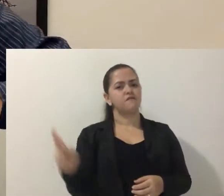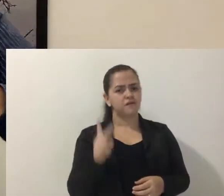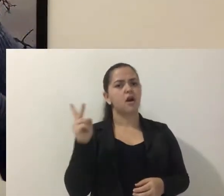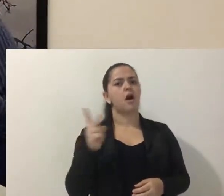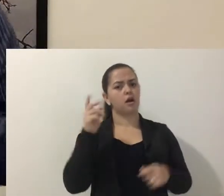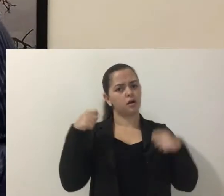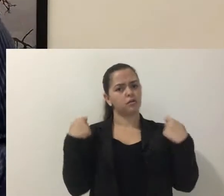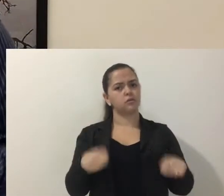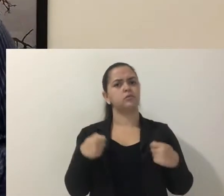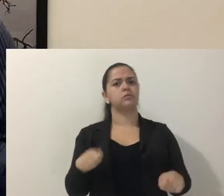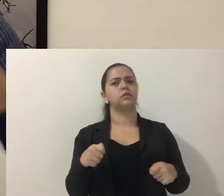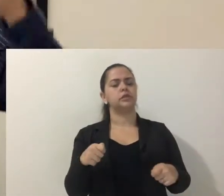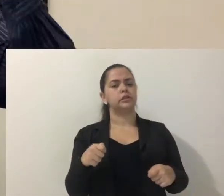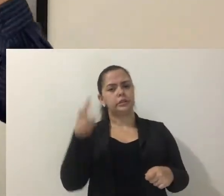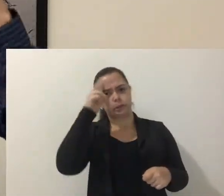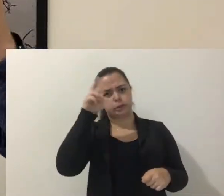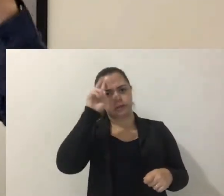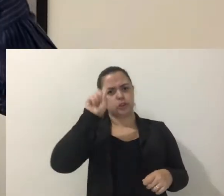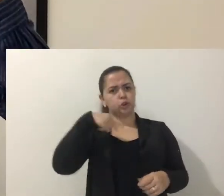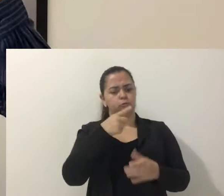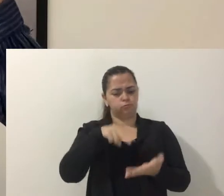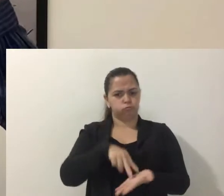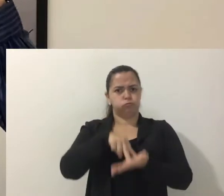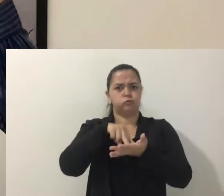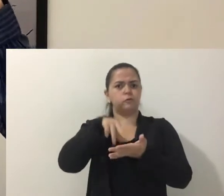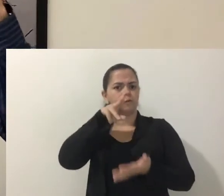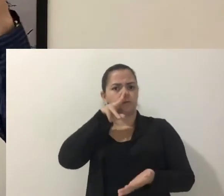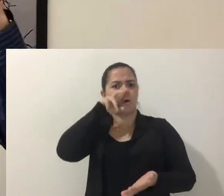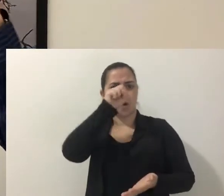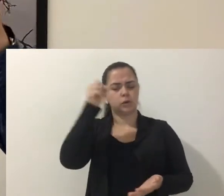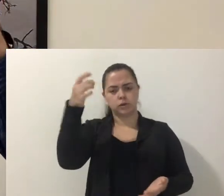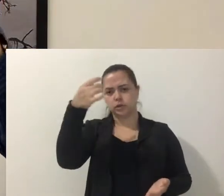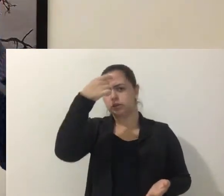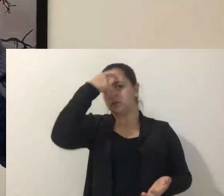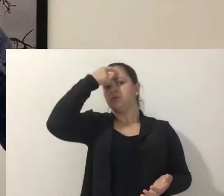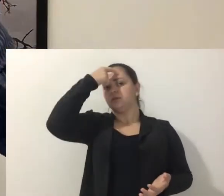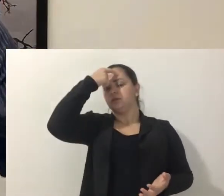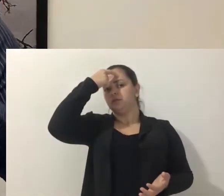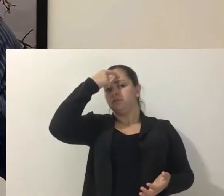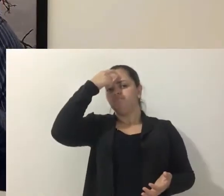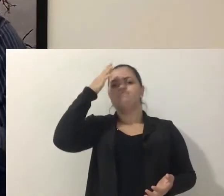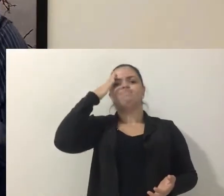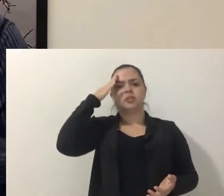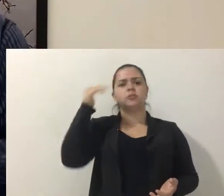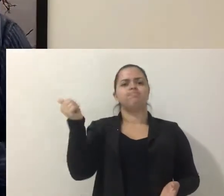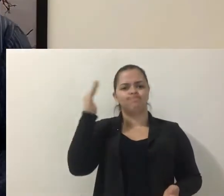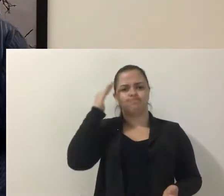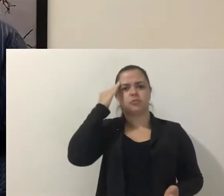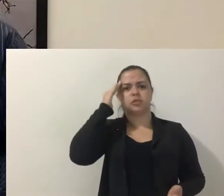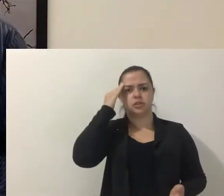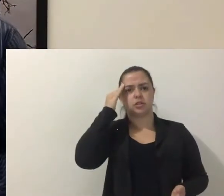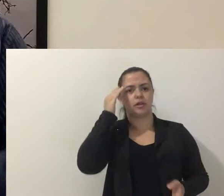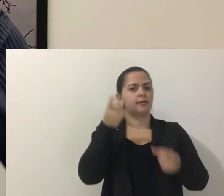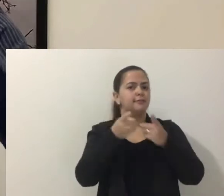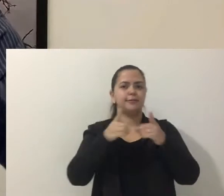estivermos fortalecidos, com a nossa mente tendo esse entendimento, eu creio que o divórcio ele vai perdendo